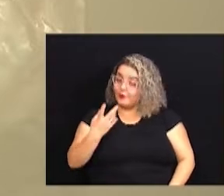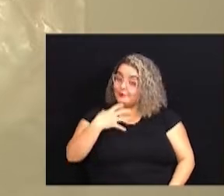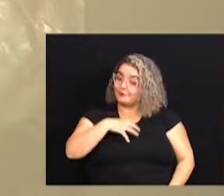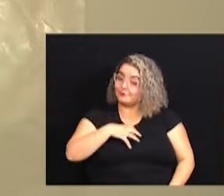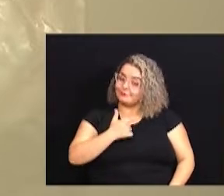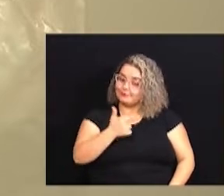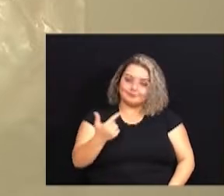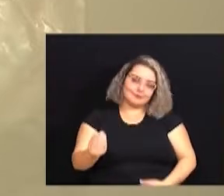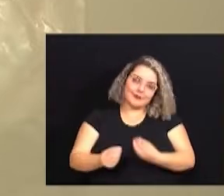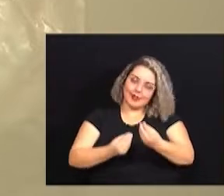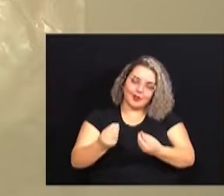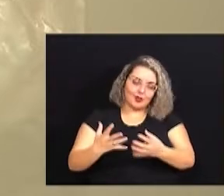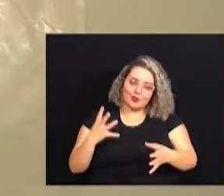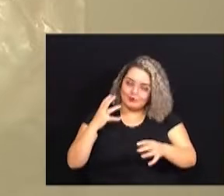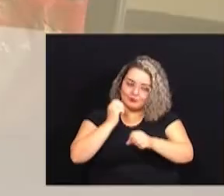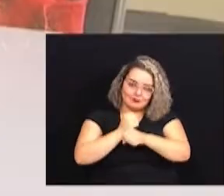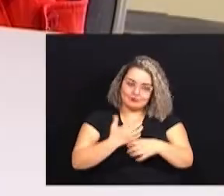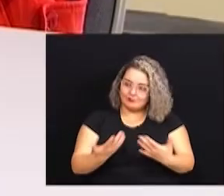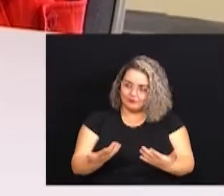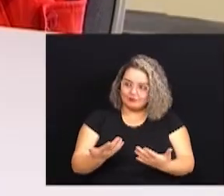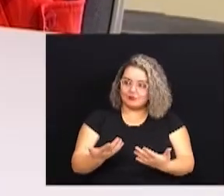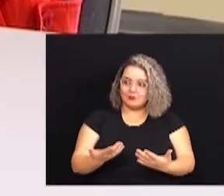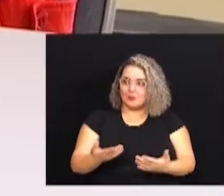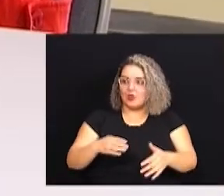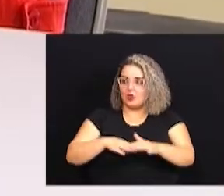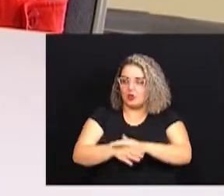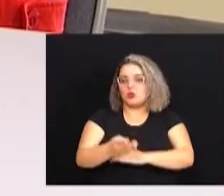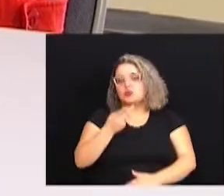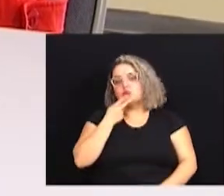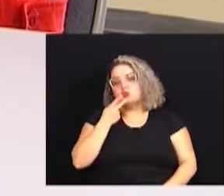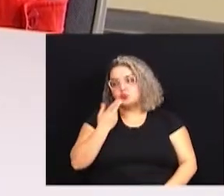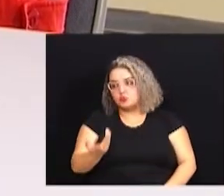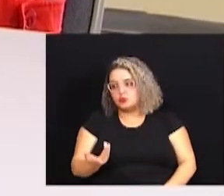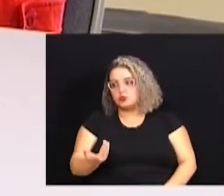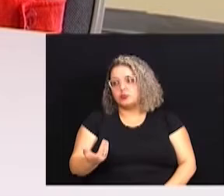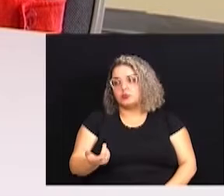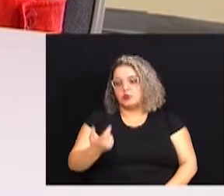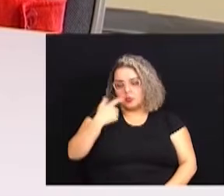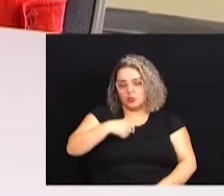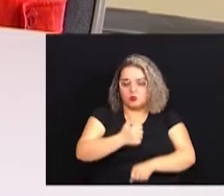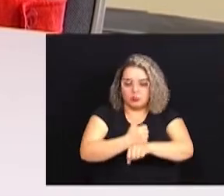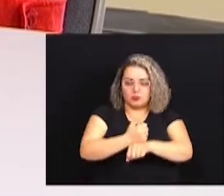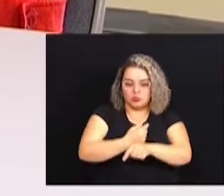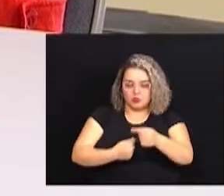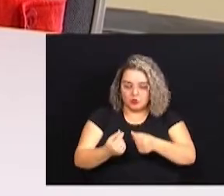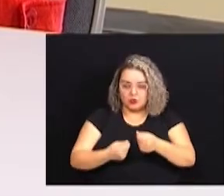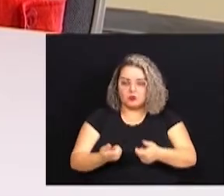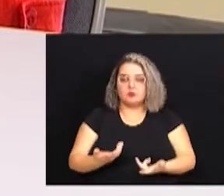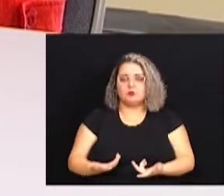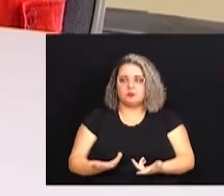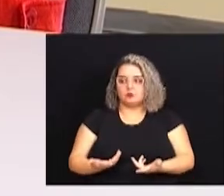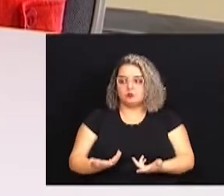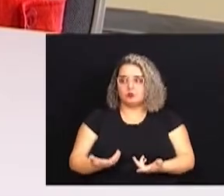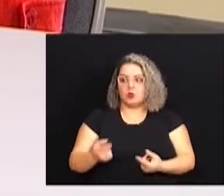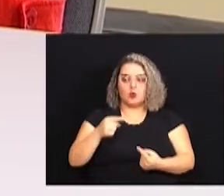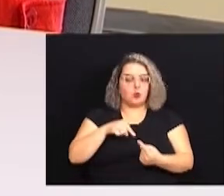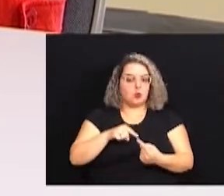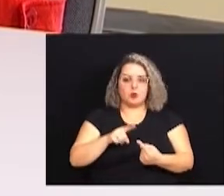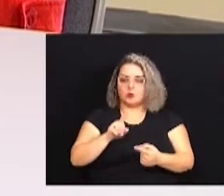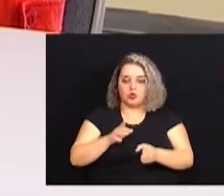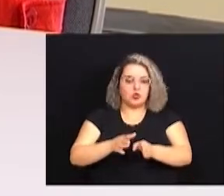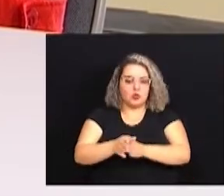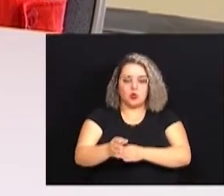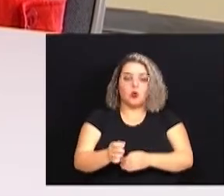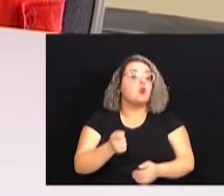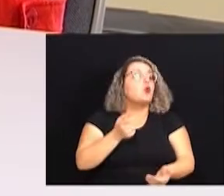para calcular, né? Não dá para calcular. Eu costumo dizer que, como economista, o objetivo aqui não